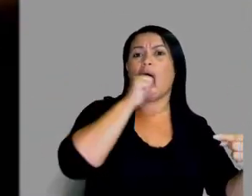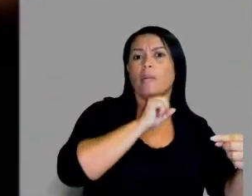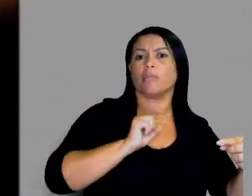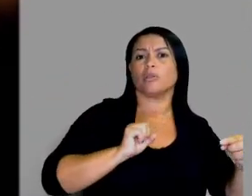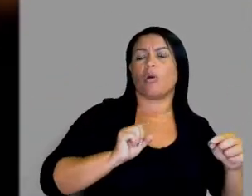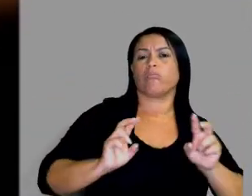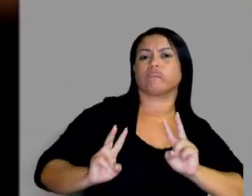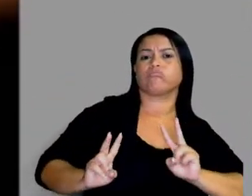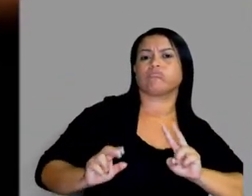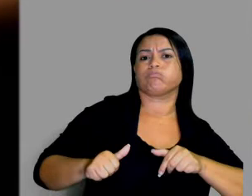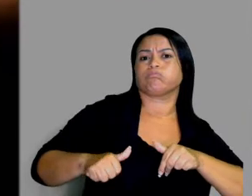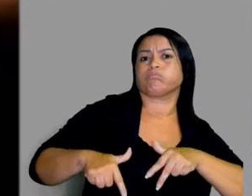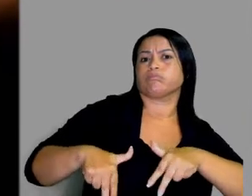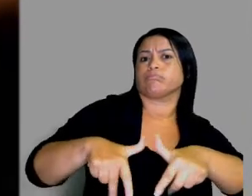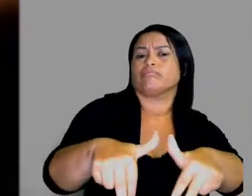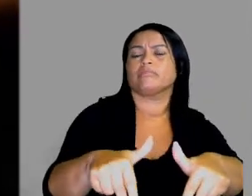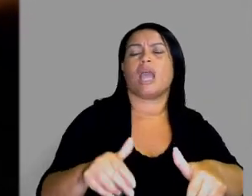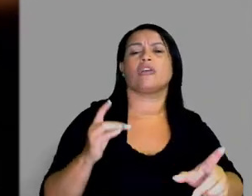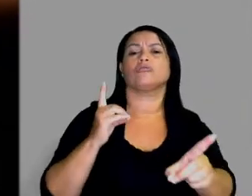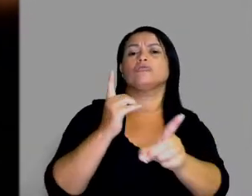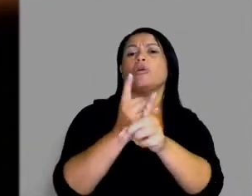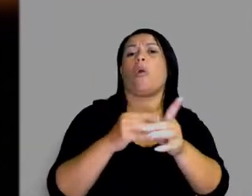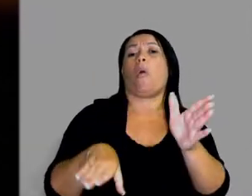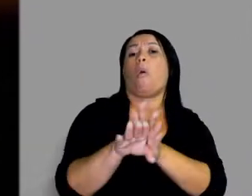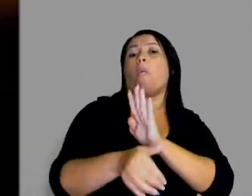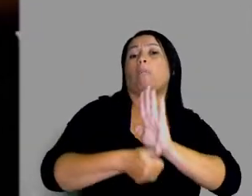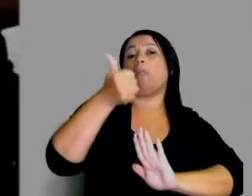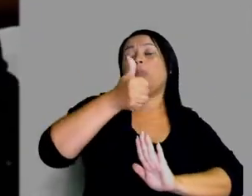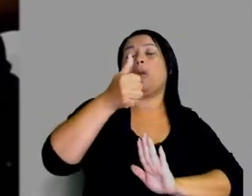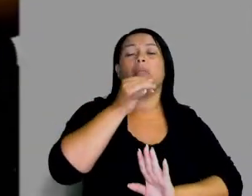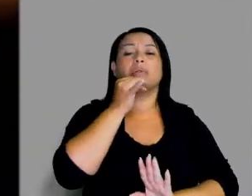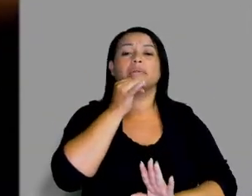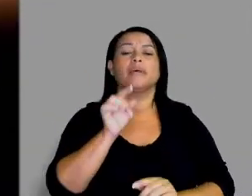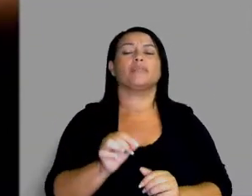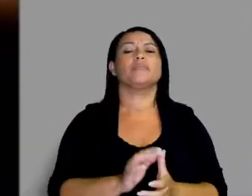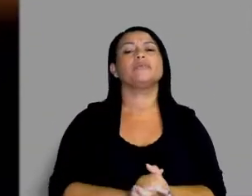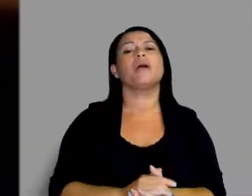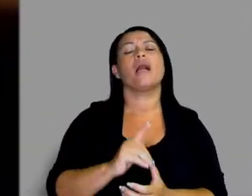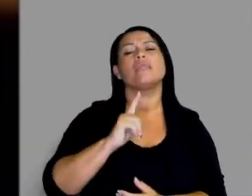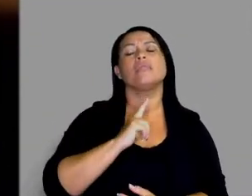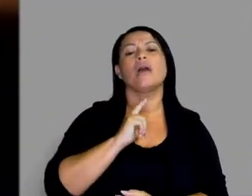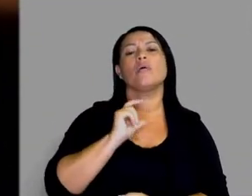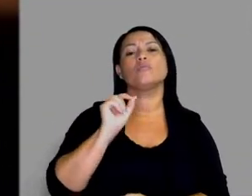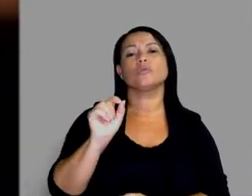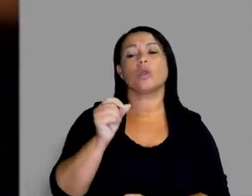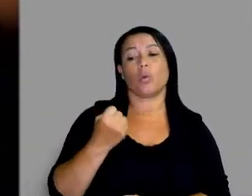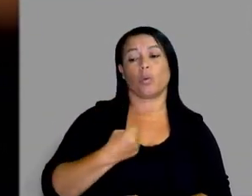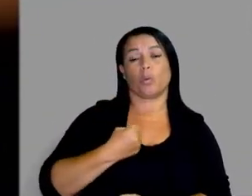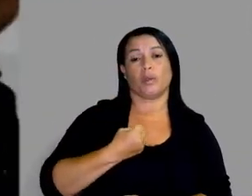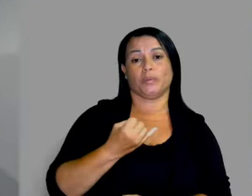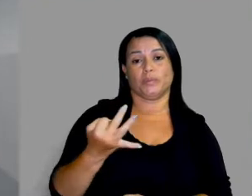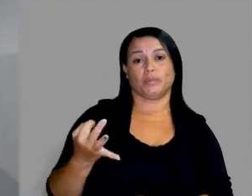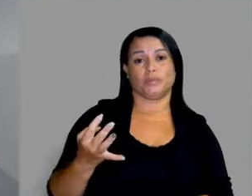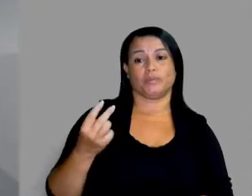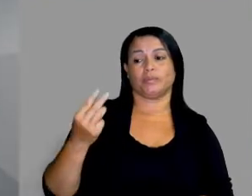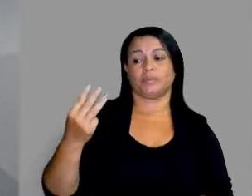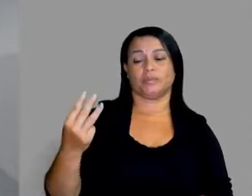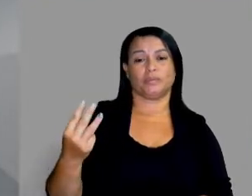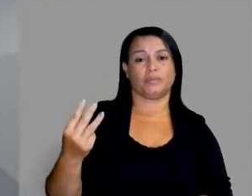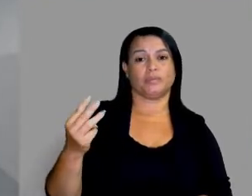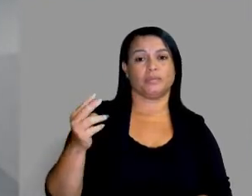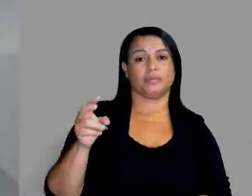chegou primeiro, dessa forma, não é isso? Então, exemplo, temos aqui o número